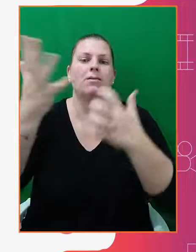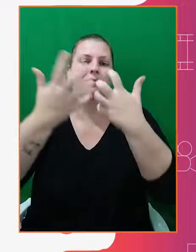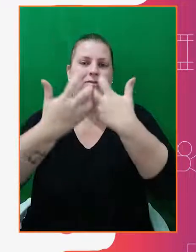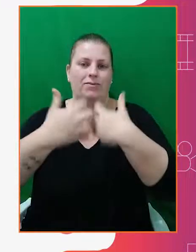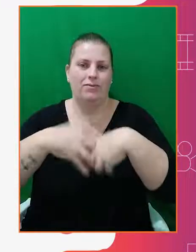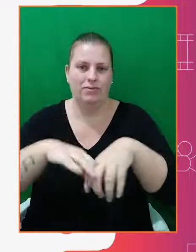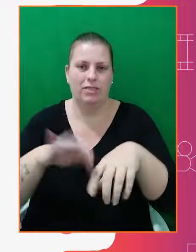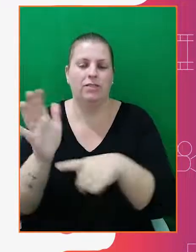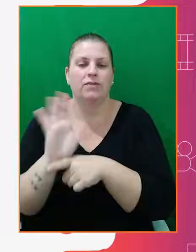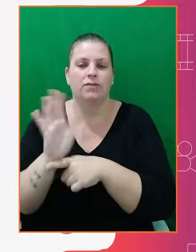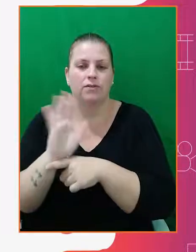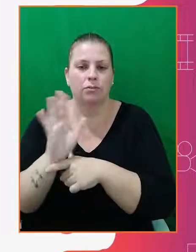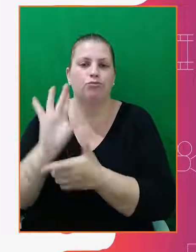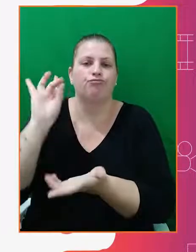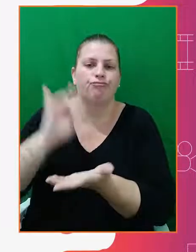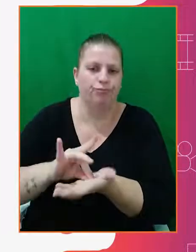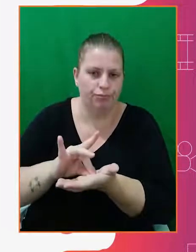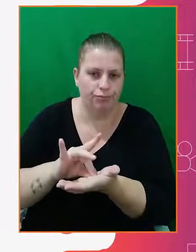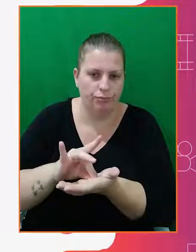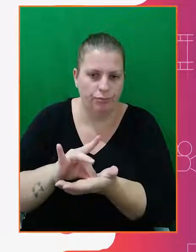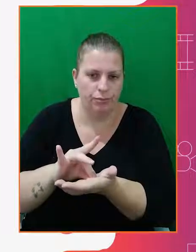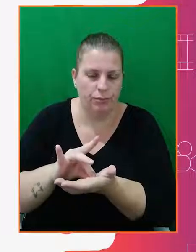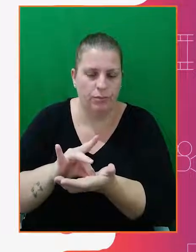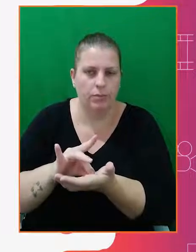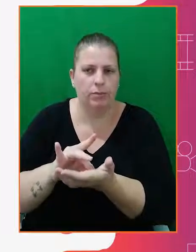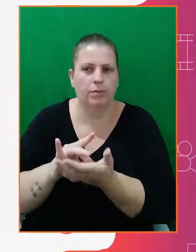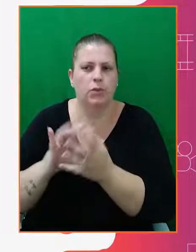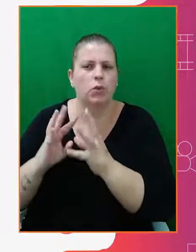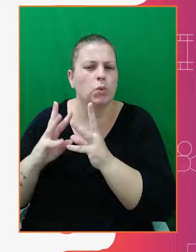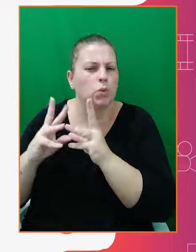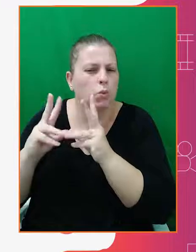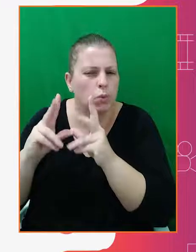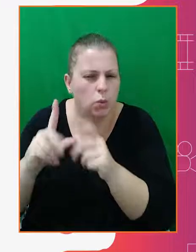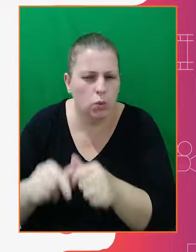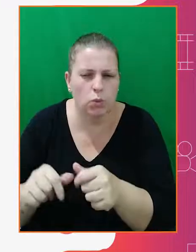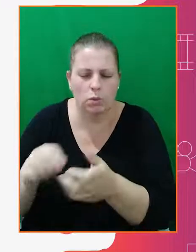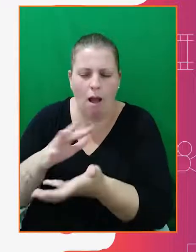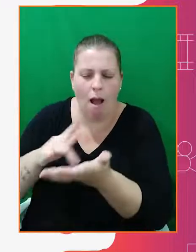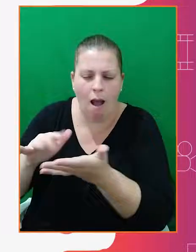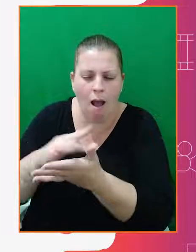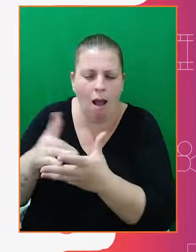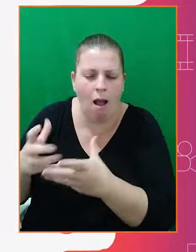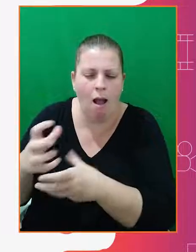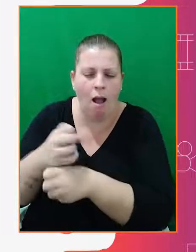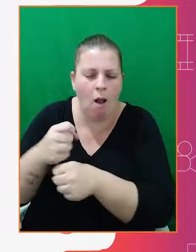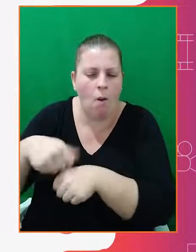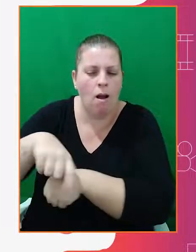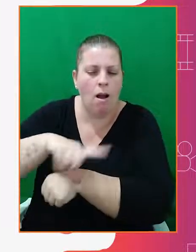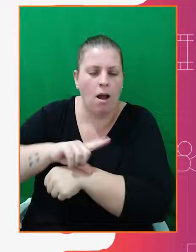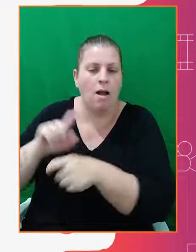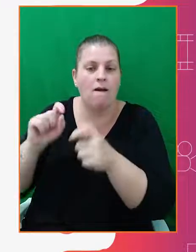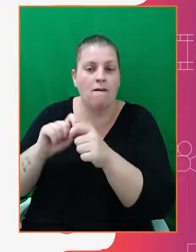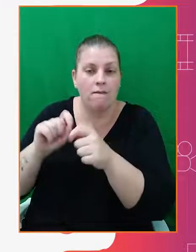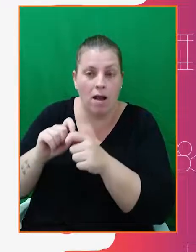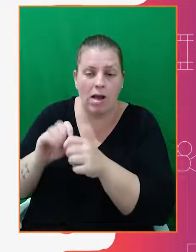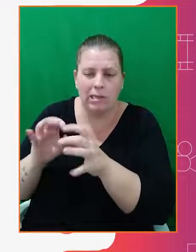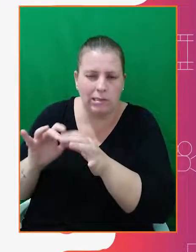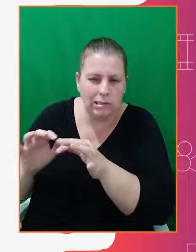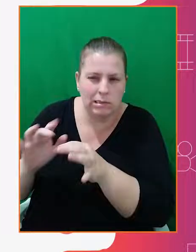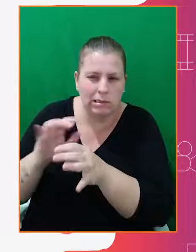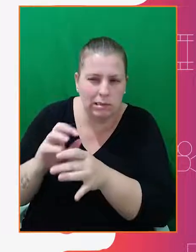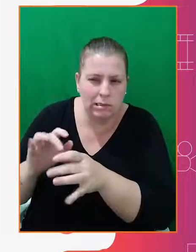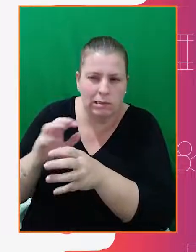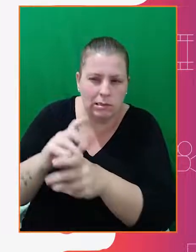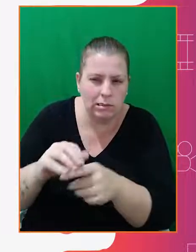se faz, é onde o filme ele é concretizado. São todos os cálculos feitos que geram a imagem. É um processo